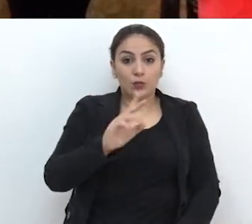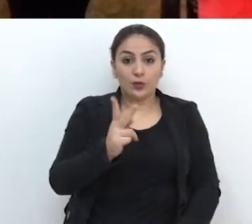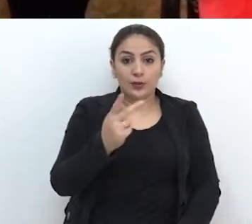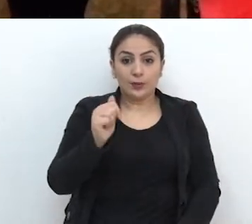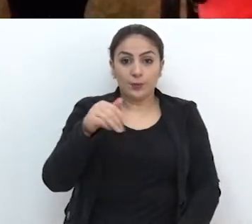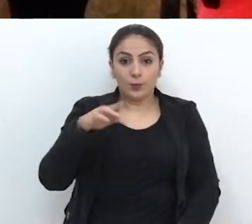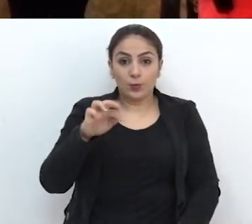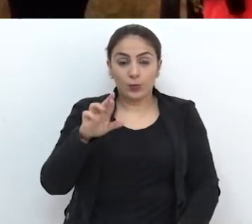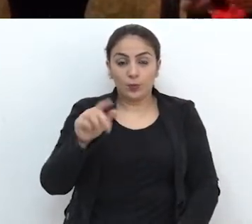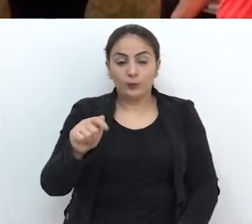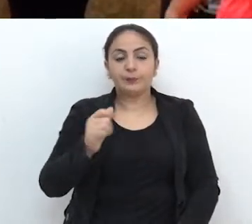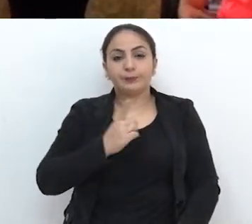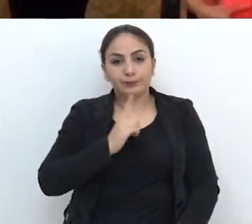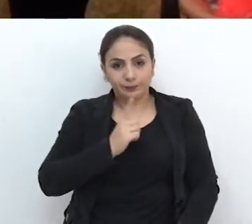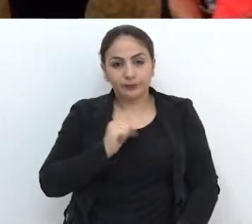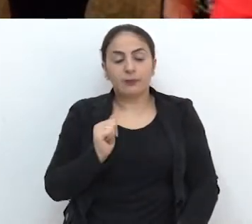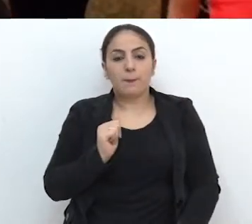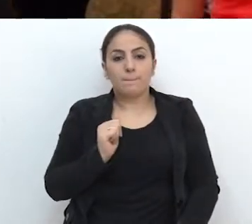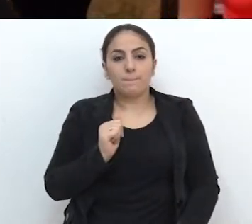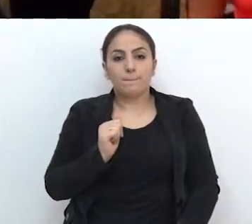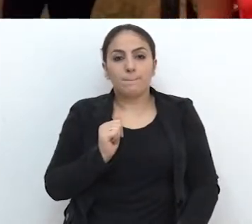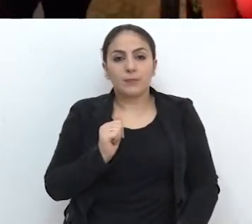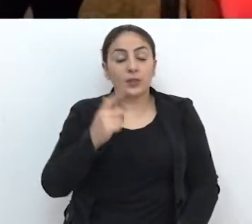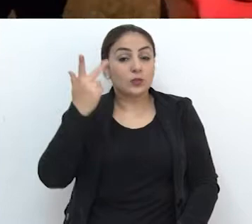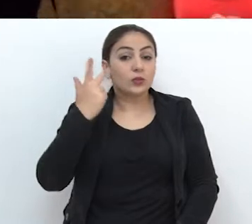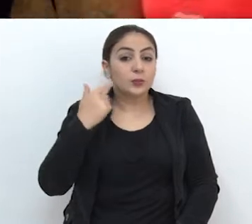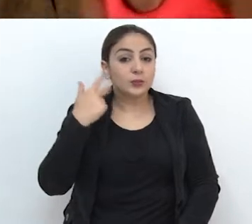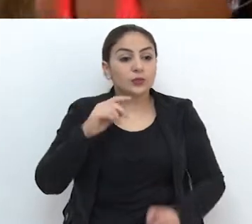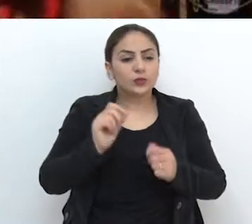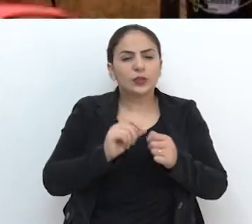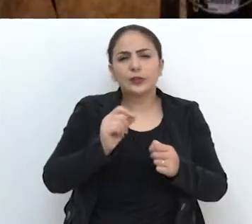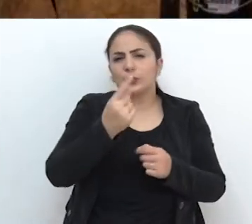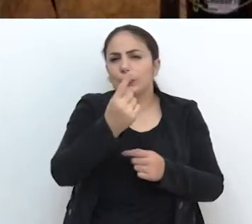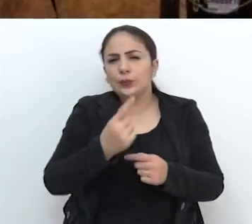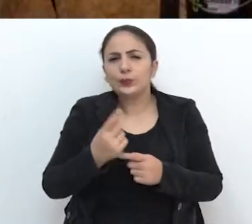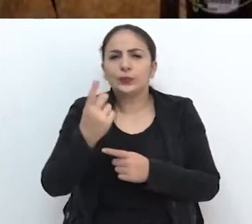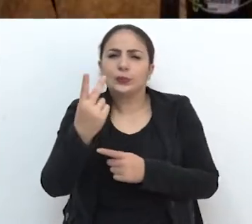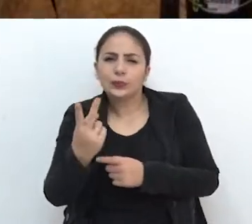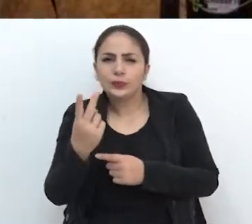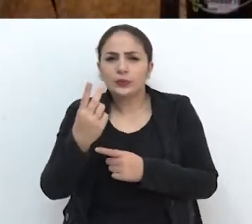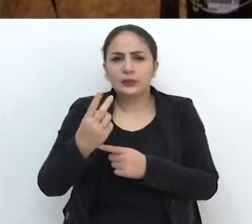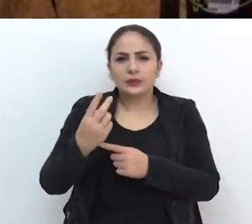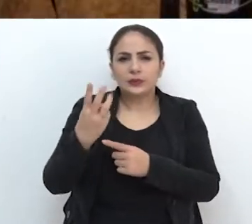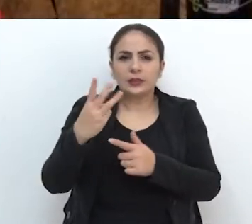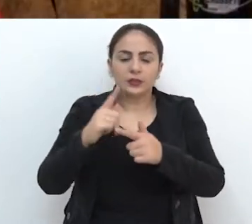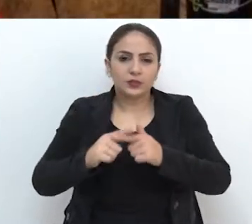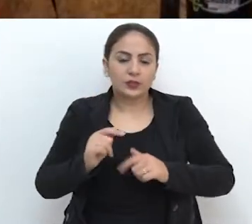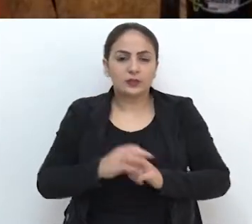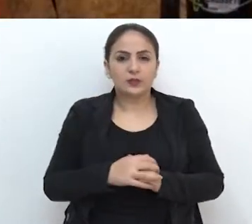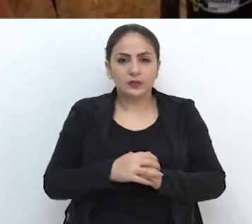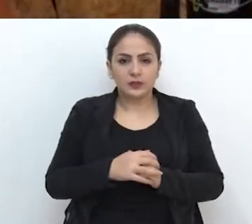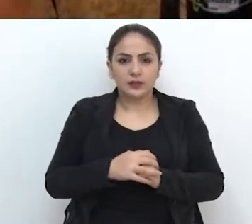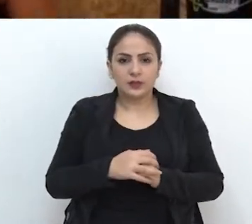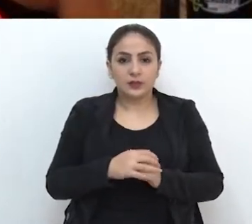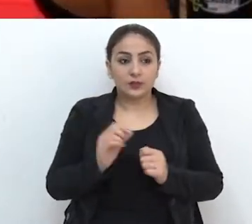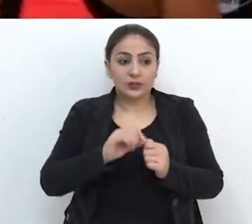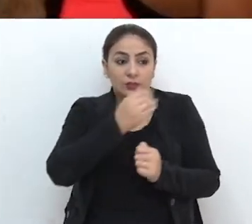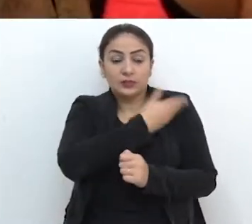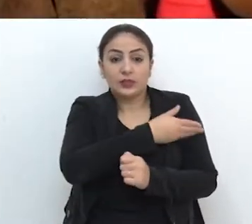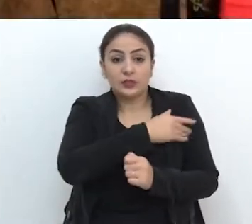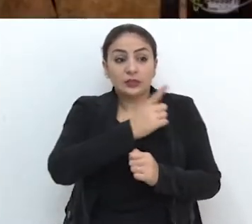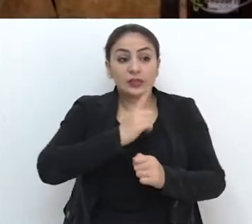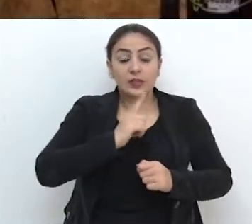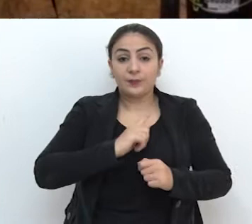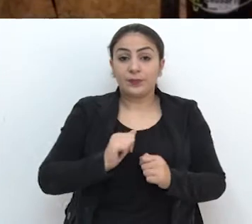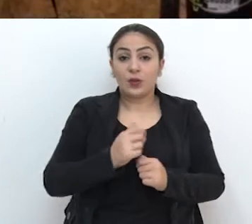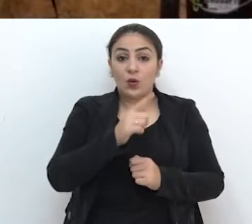Batalha de Mutantes. Né? Normalmente é feito um, dois rounds. Né? Foi num sábado, eles tiveram que fazer exatamente, eram 10